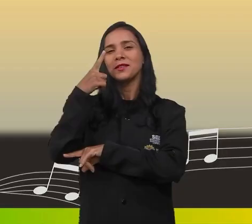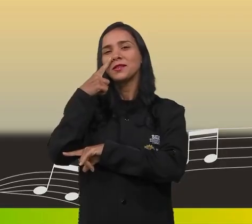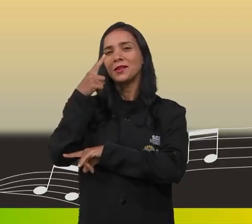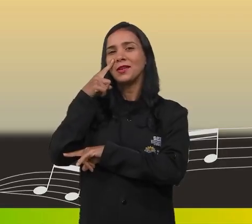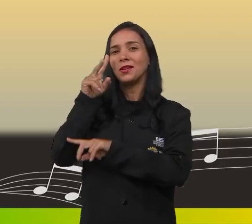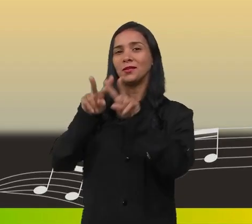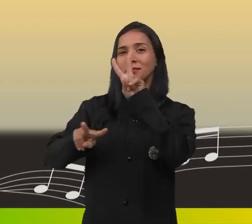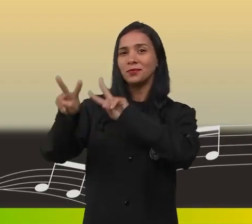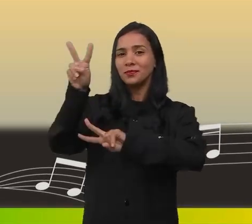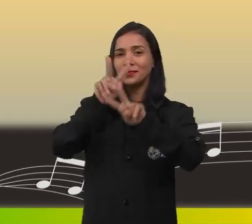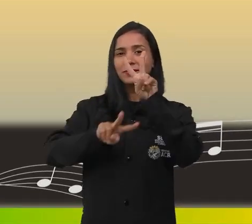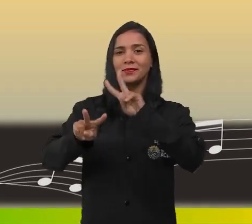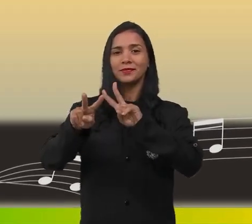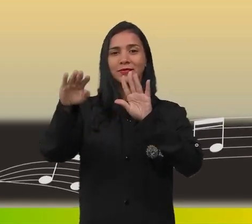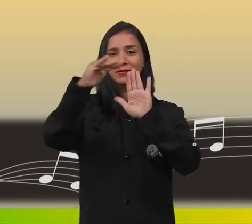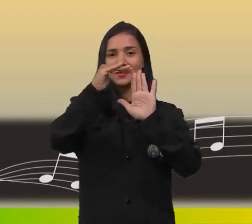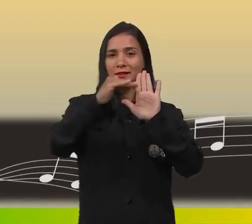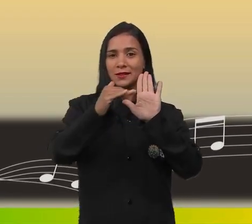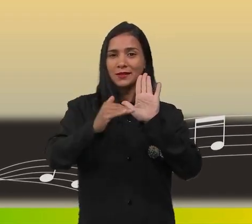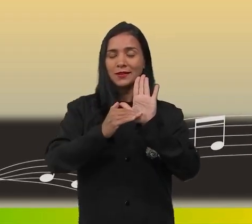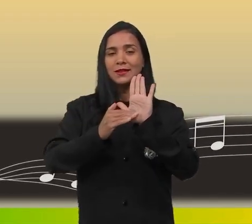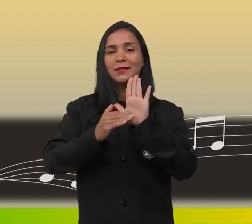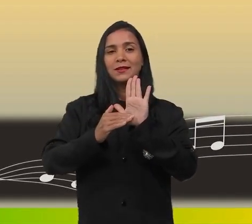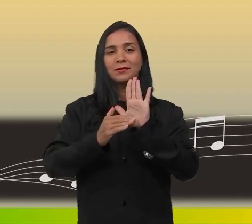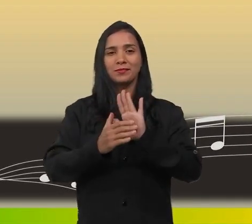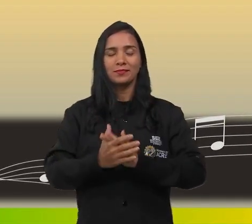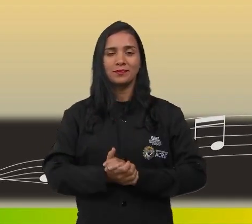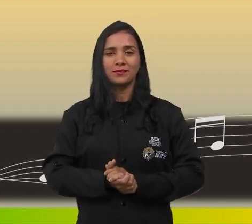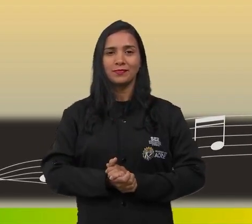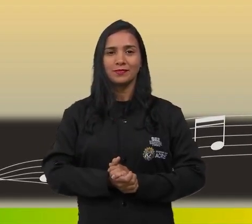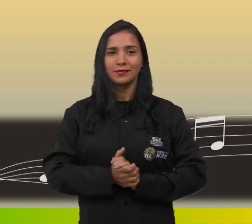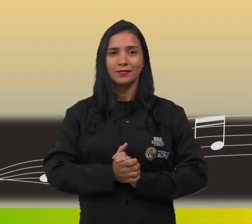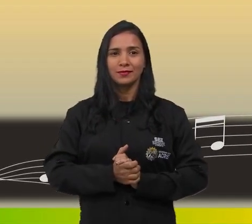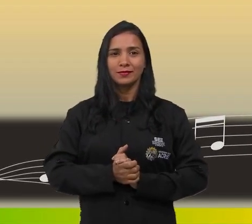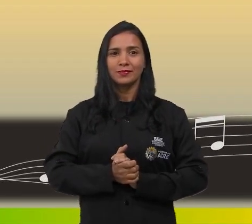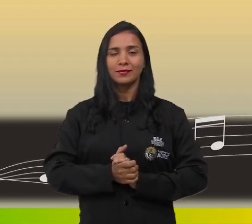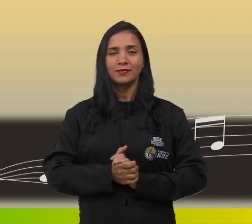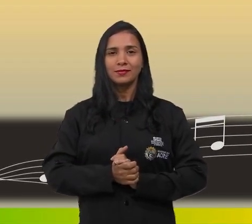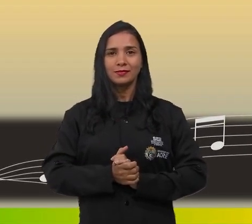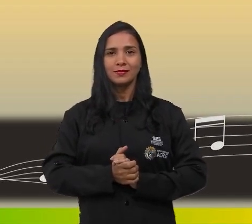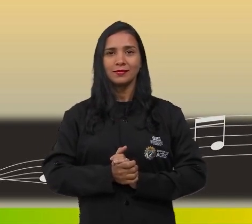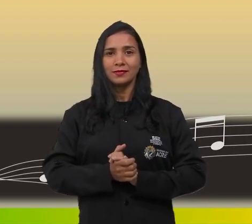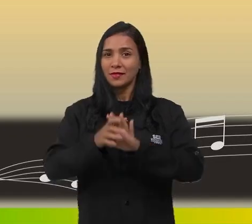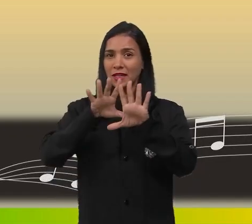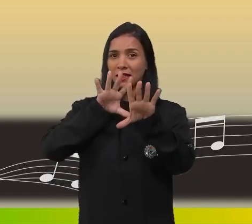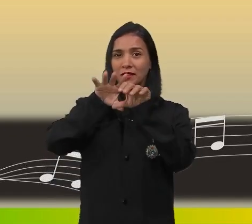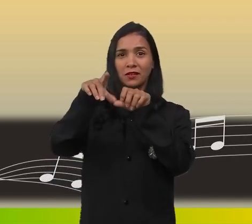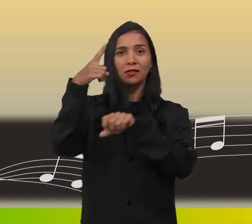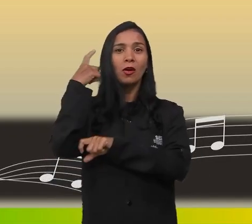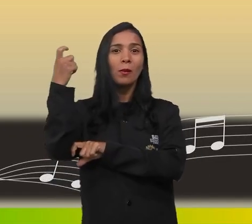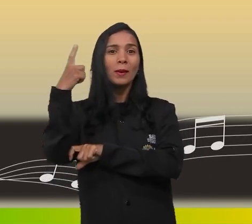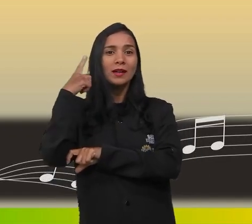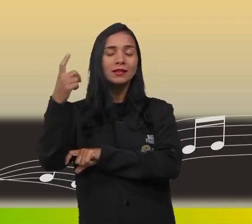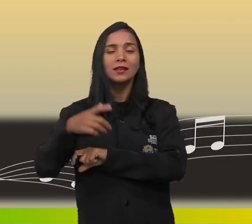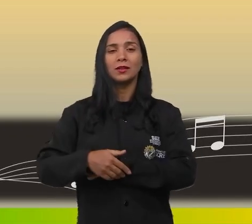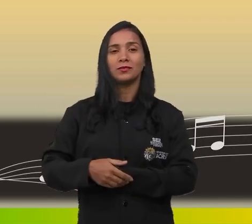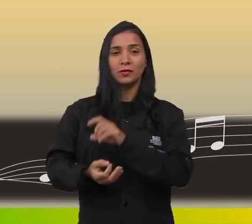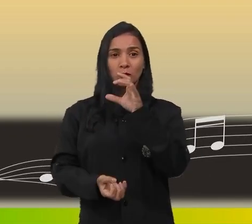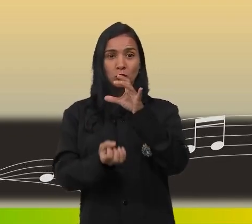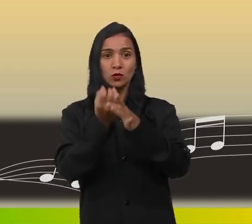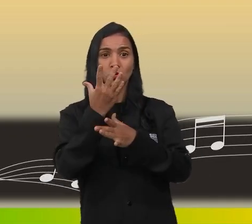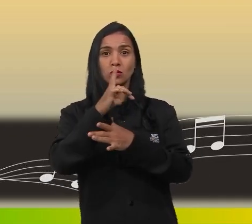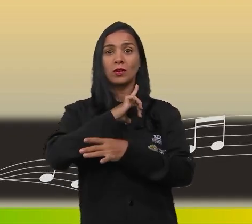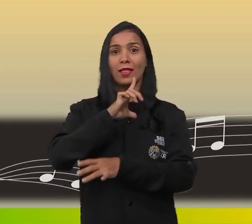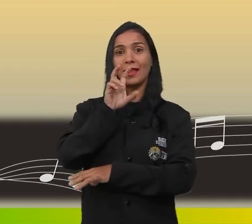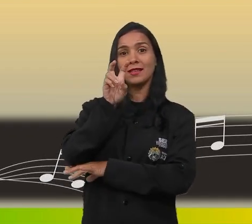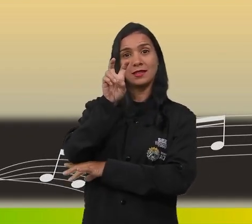os elementos do som. A formação do som. São 5 os elementos formadores do